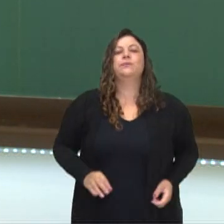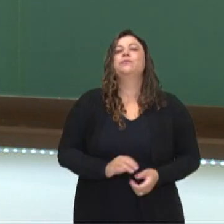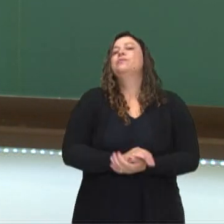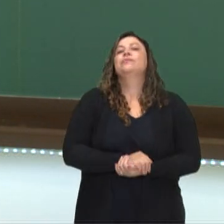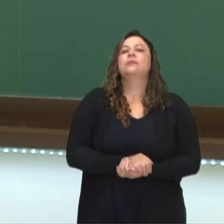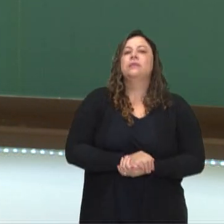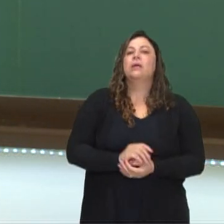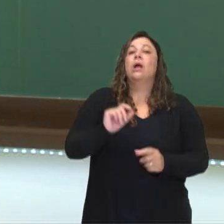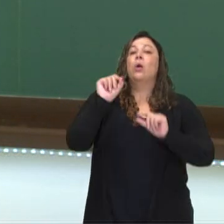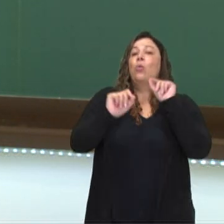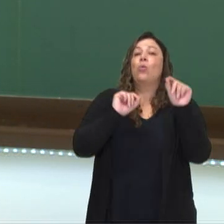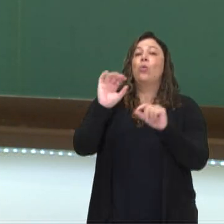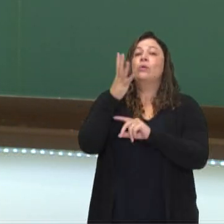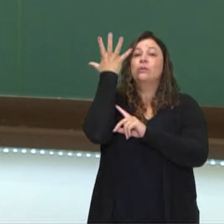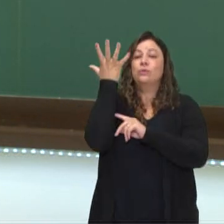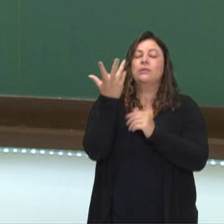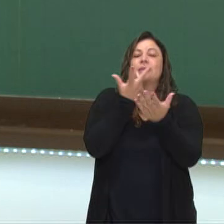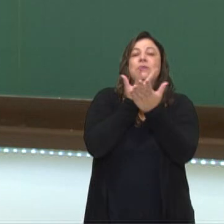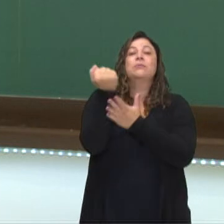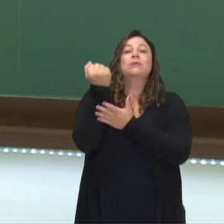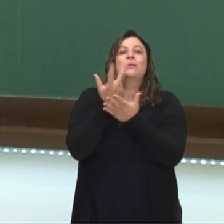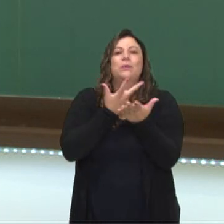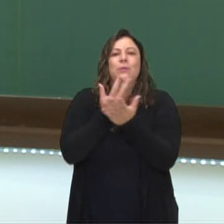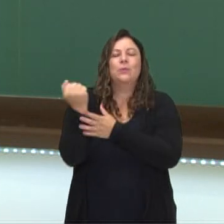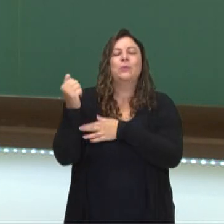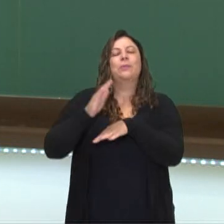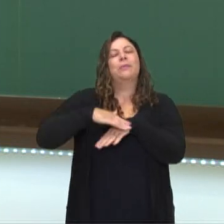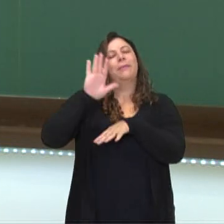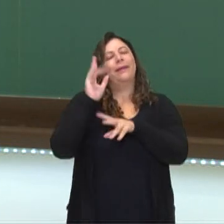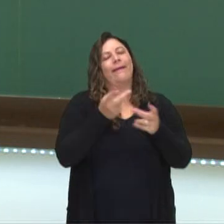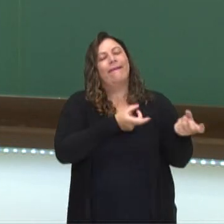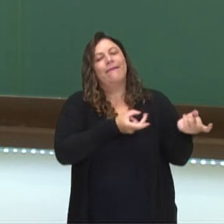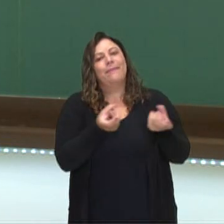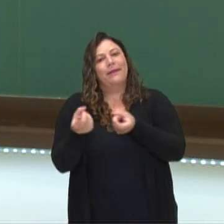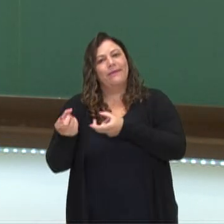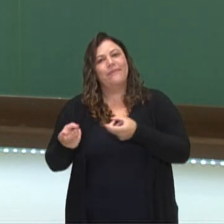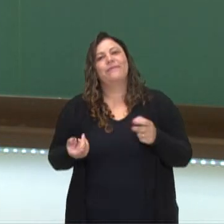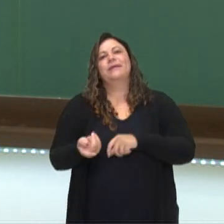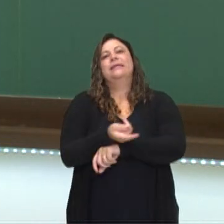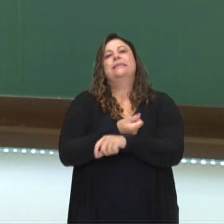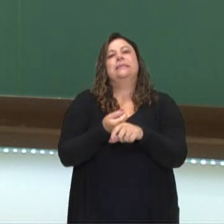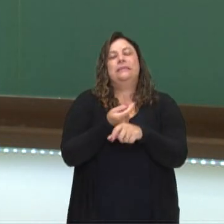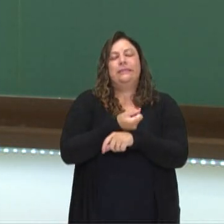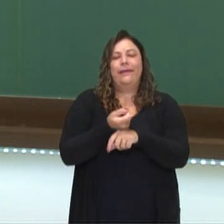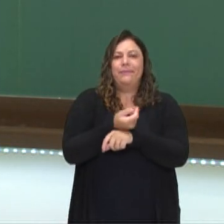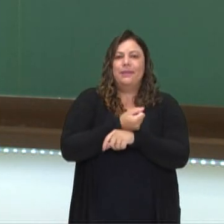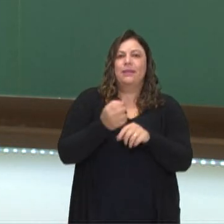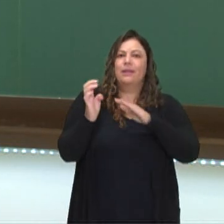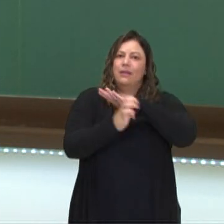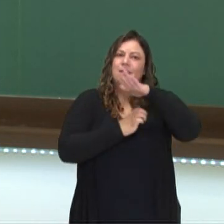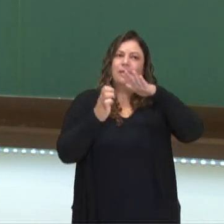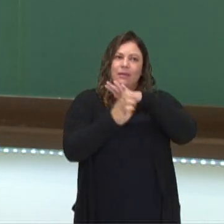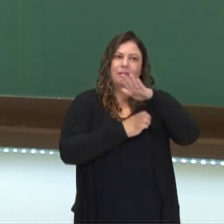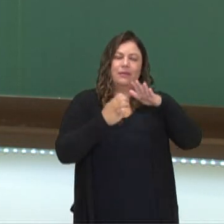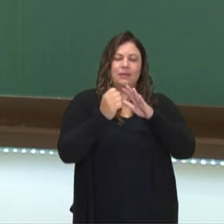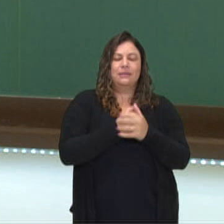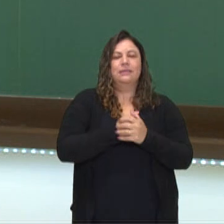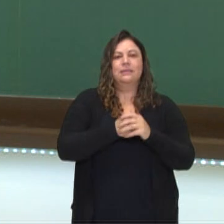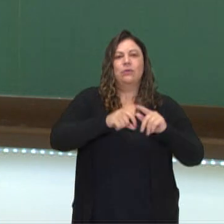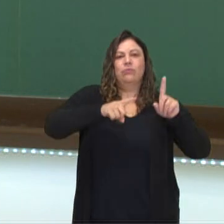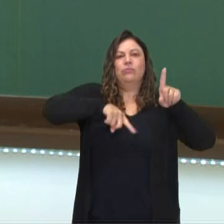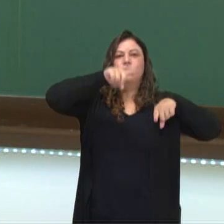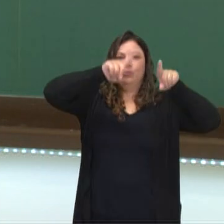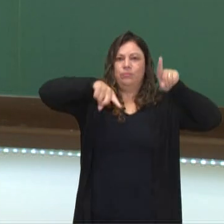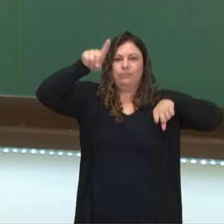quando ocorre uma compra maior, uma venda maior de capitais das empresas. E aqui os indicadores que mostram